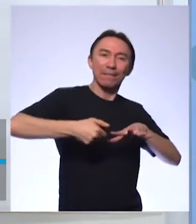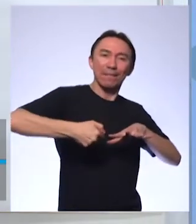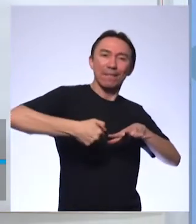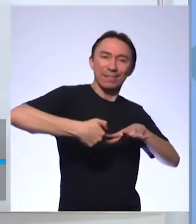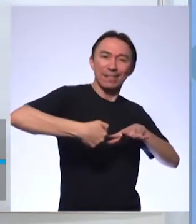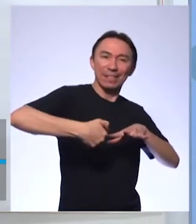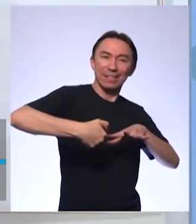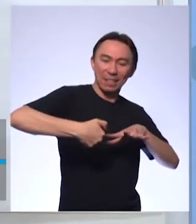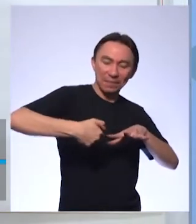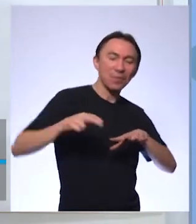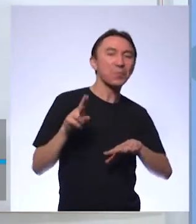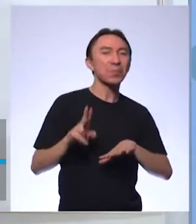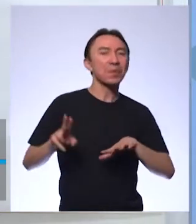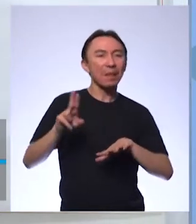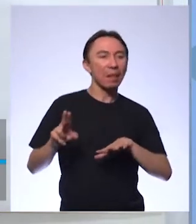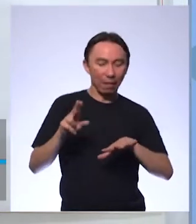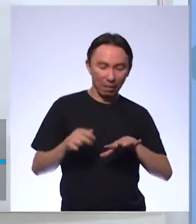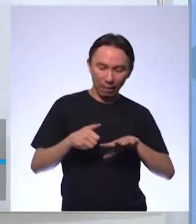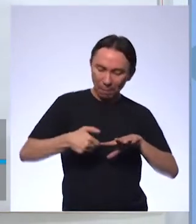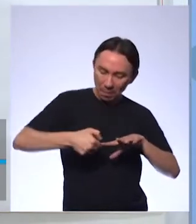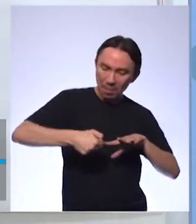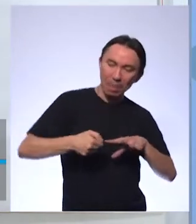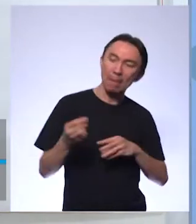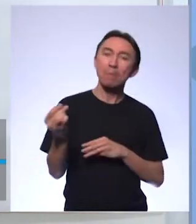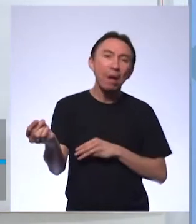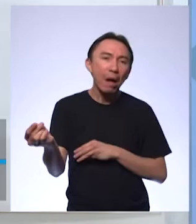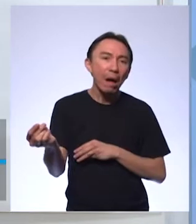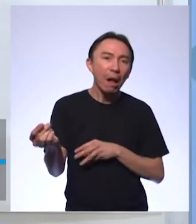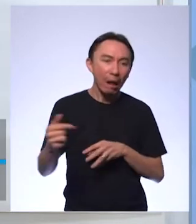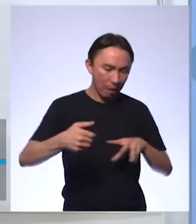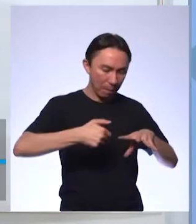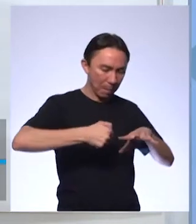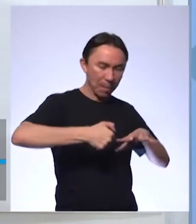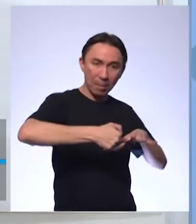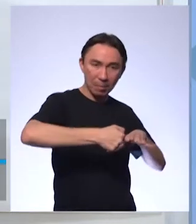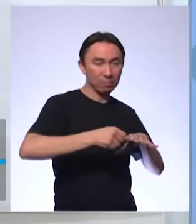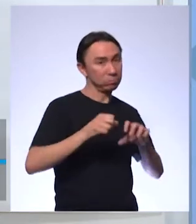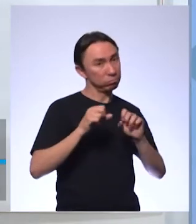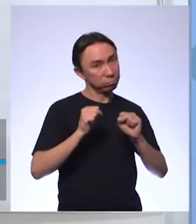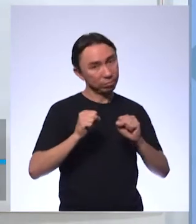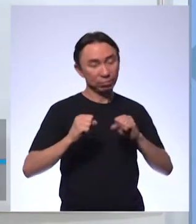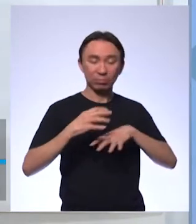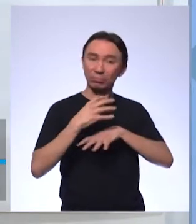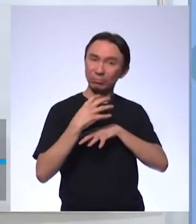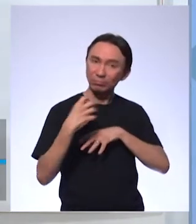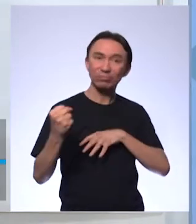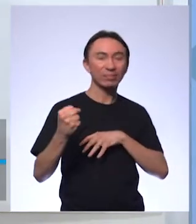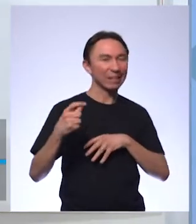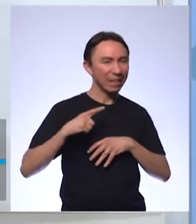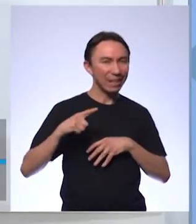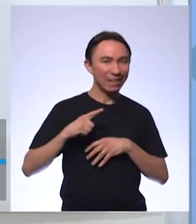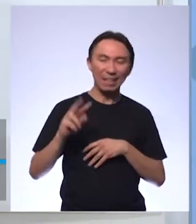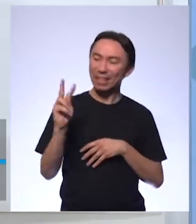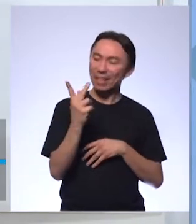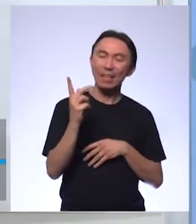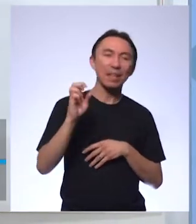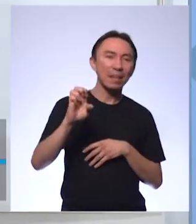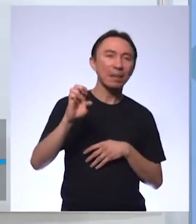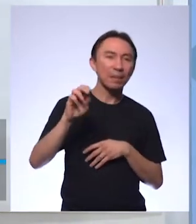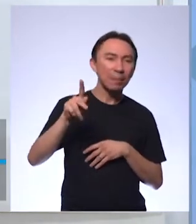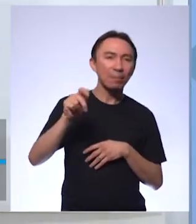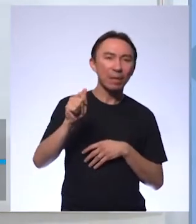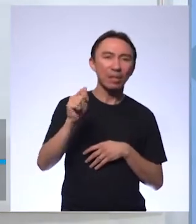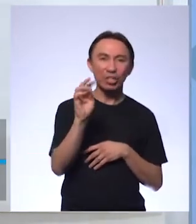gosto lá de deixar a minha unha bonitinha e tal, levo o meu material. Né? Ah, mas a minha manicure ela higieniza direitinho, ela